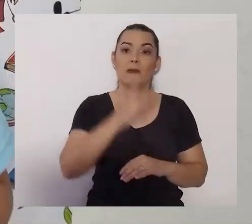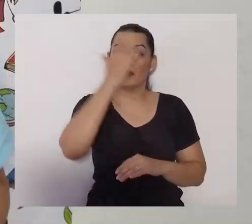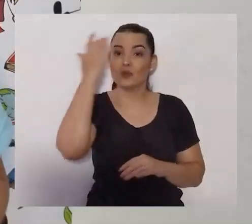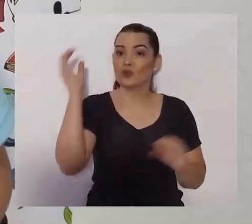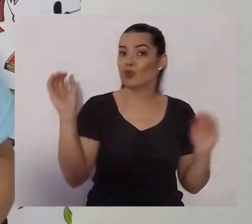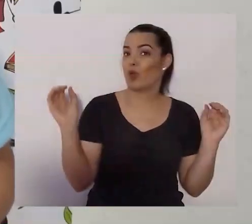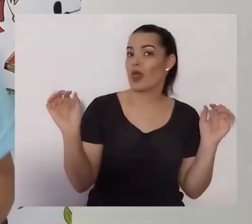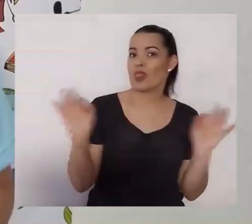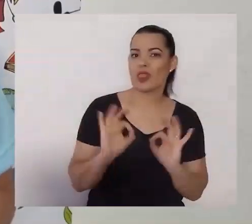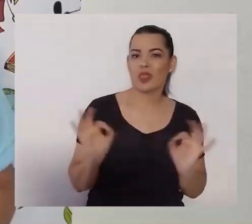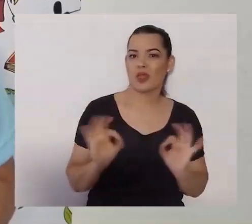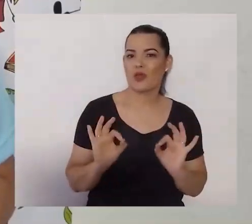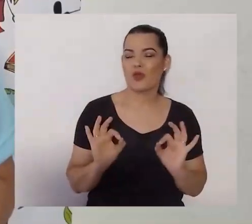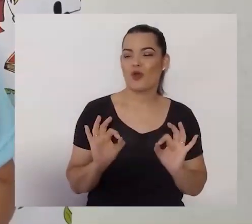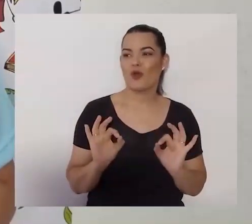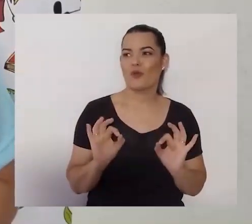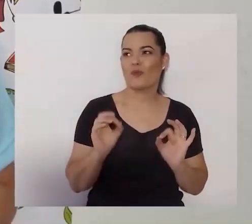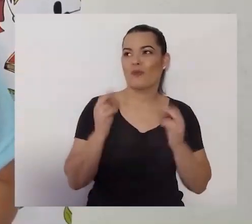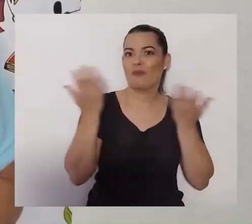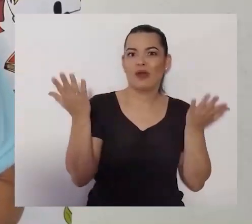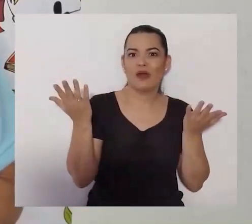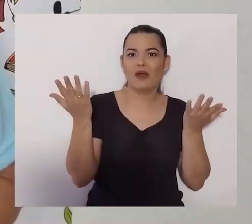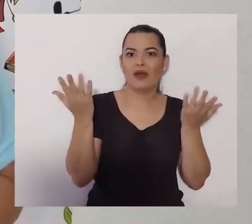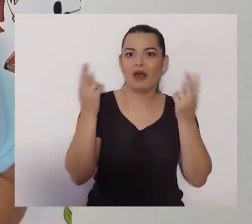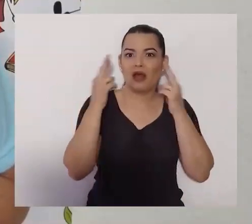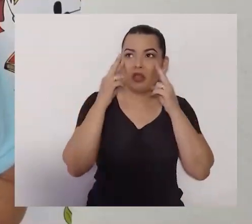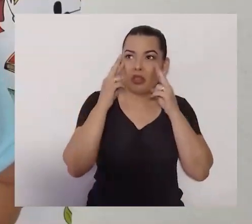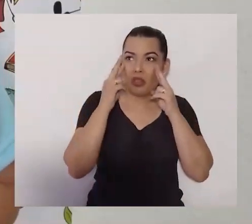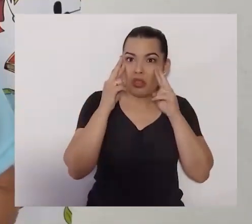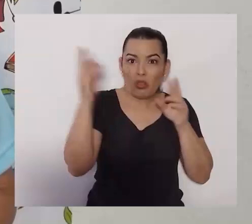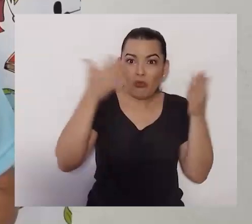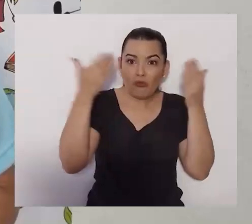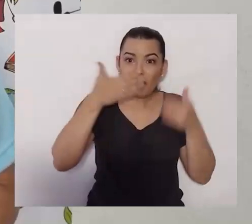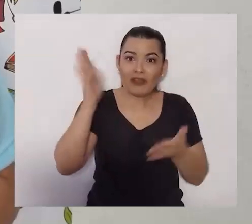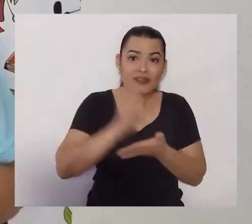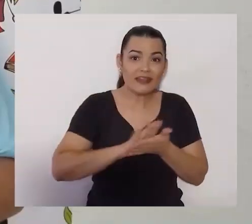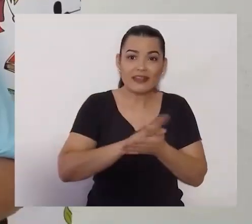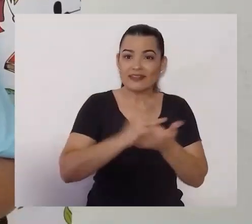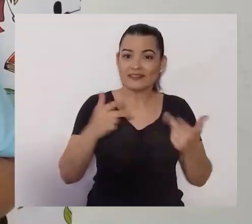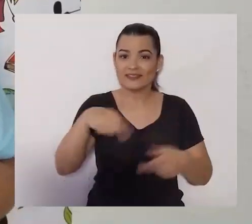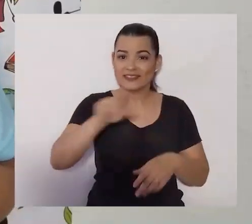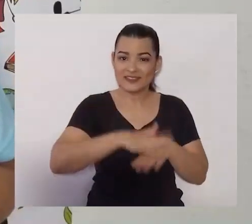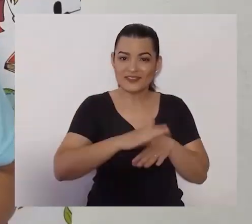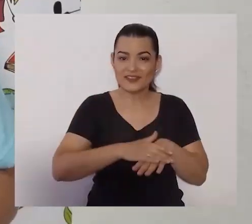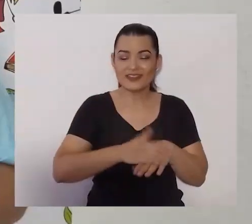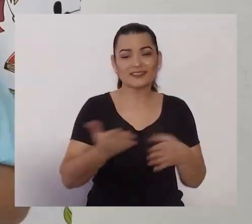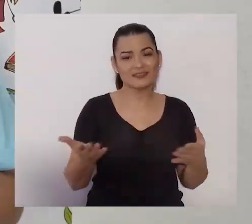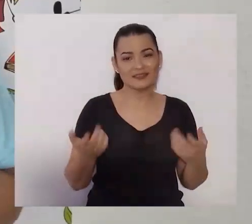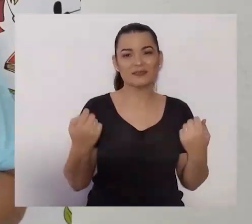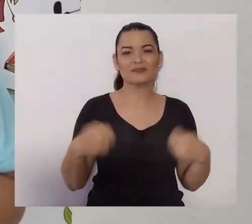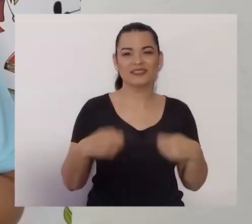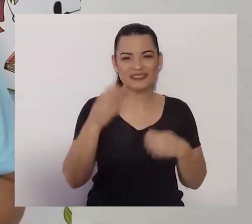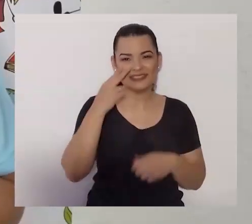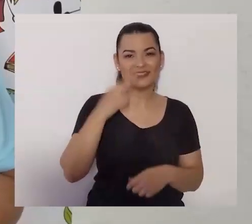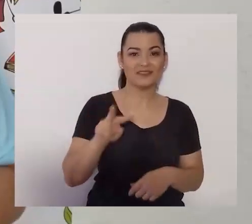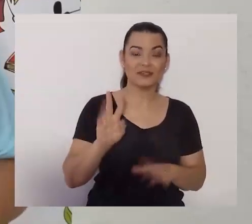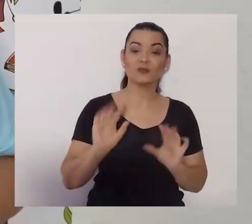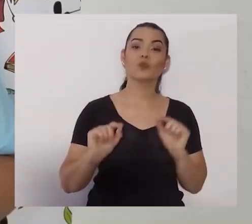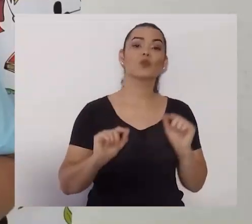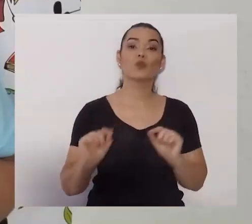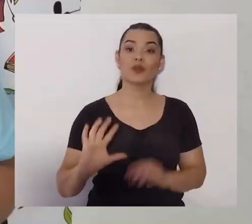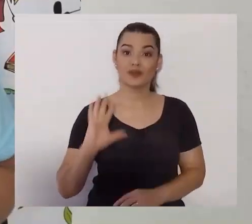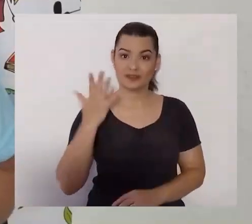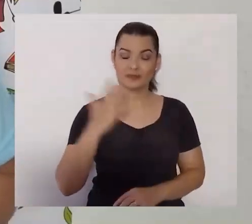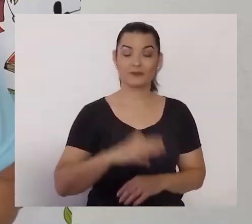foi lindamente produzido por vocês no mês de outubro. O que aconteceu foi o seguinte: